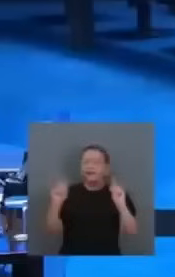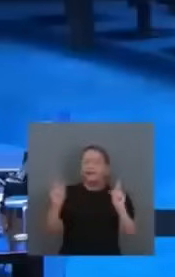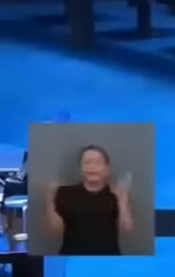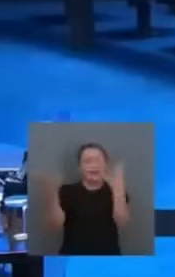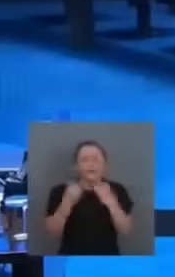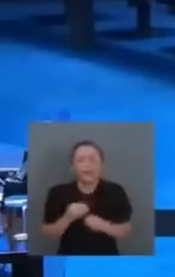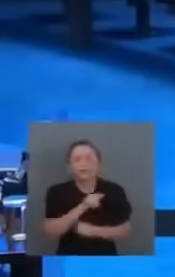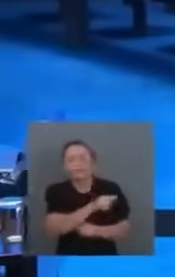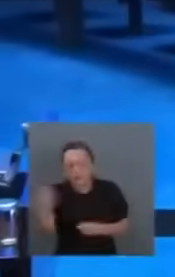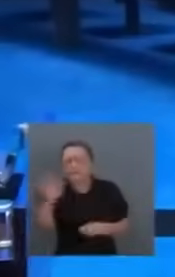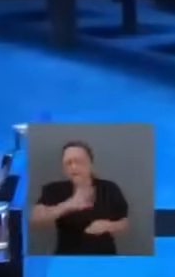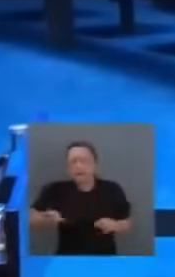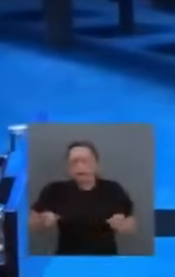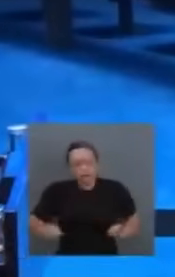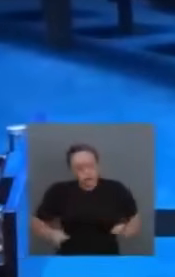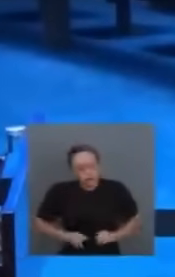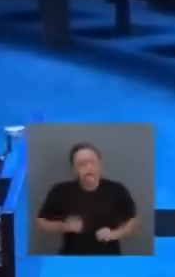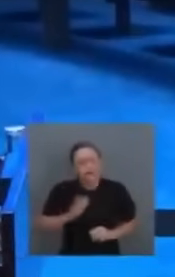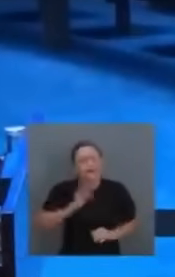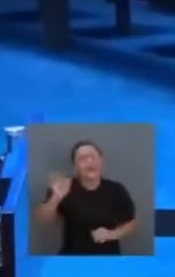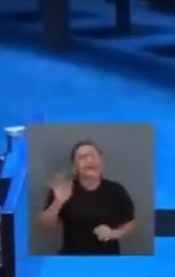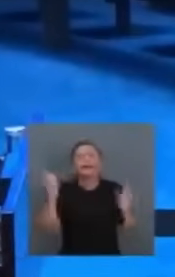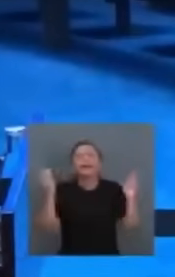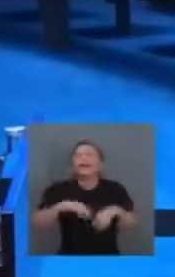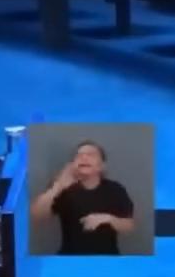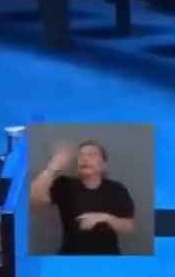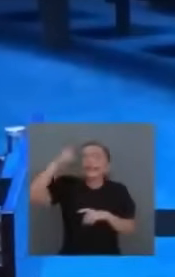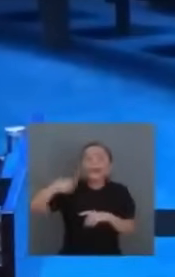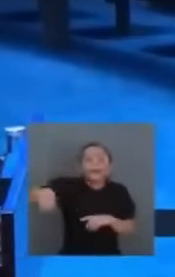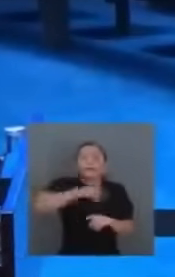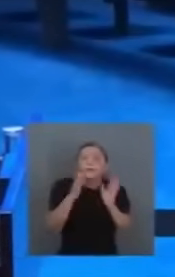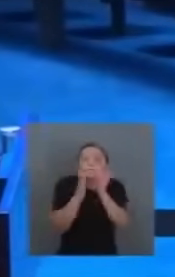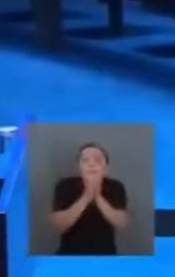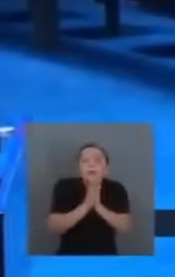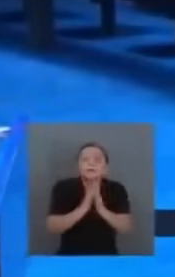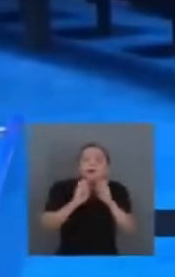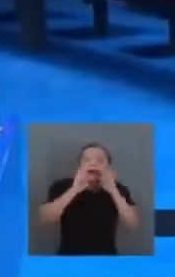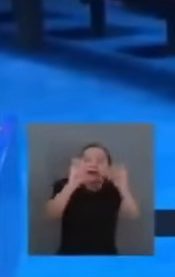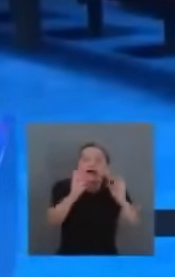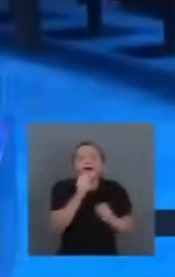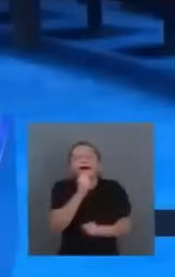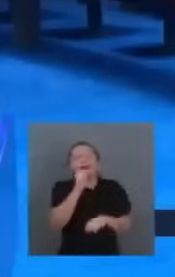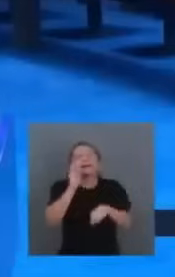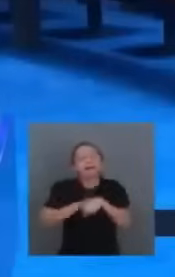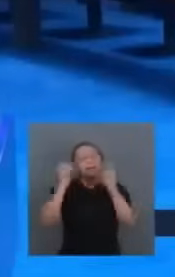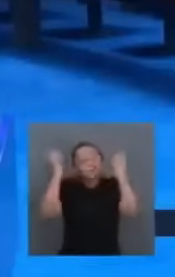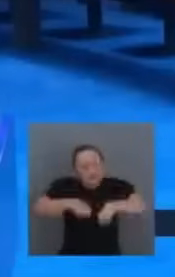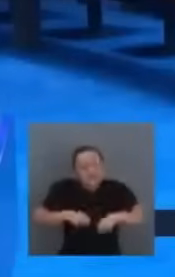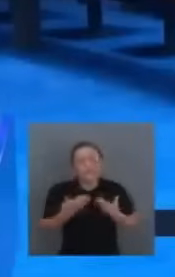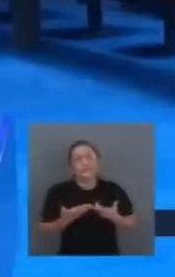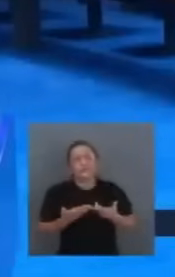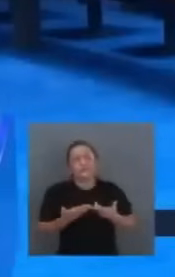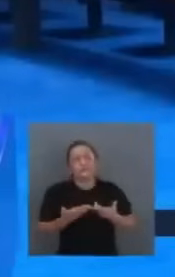tá? Também vou sofrer! Por Deus, eu imploro! Ainda é possível!